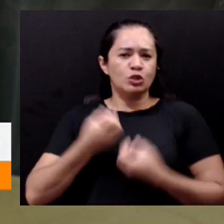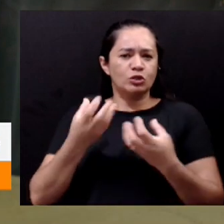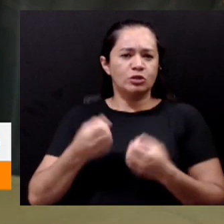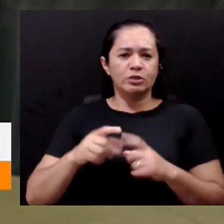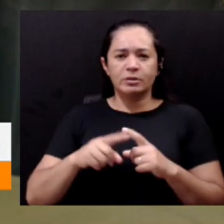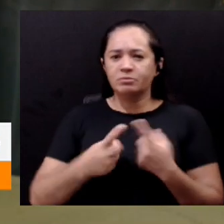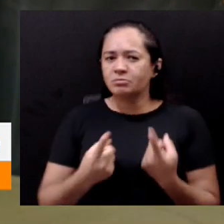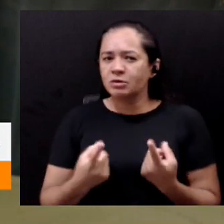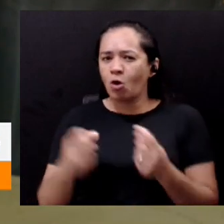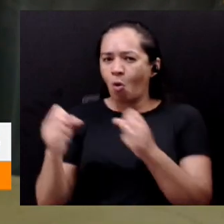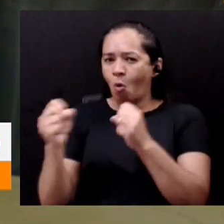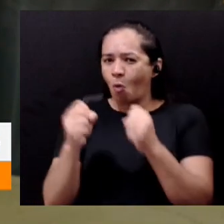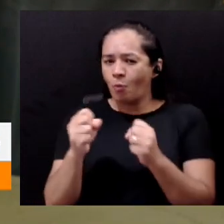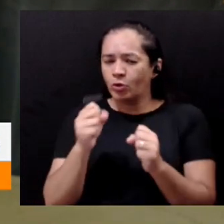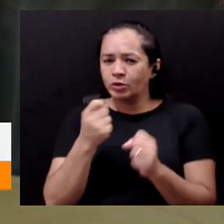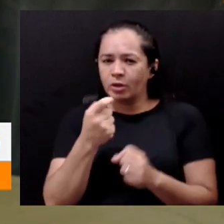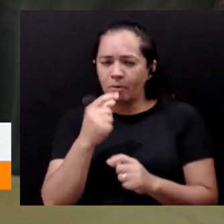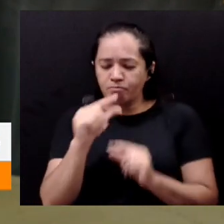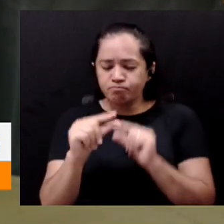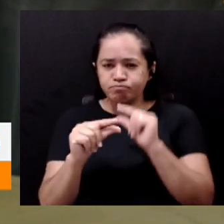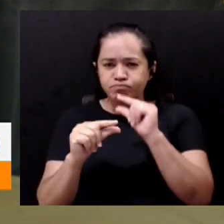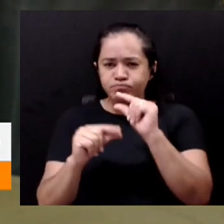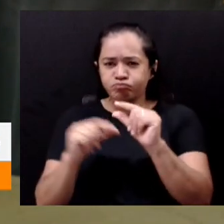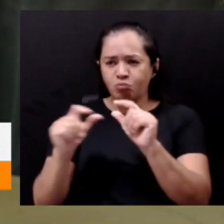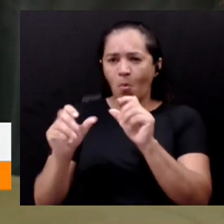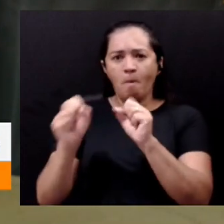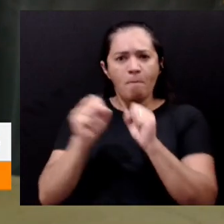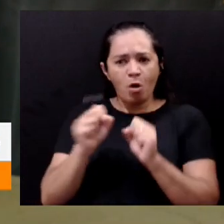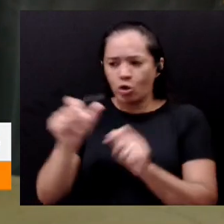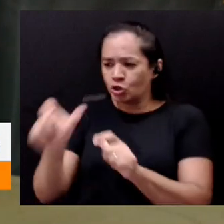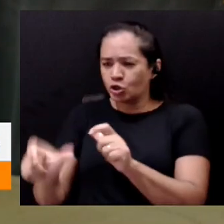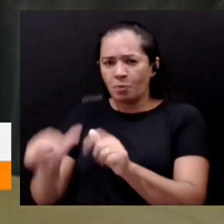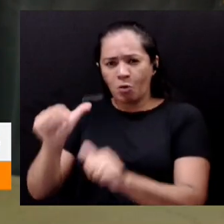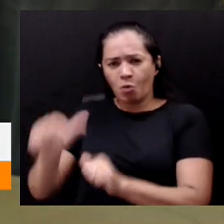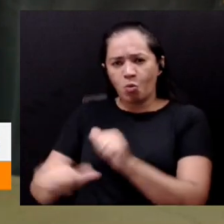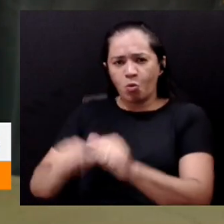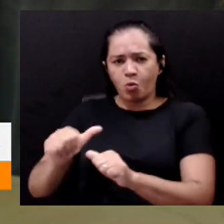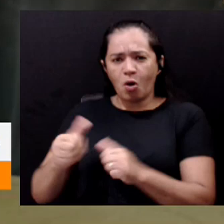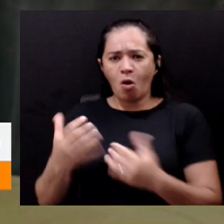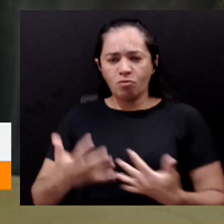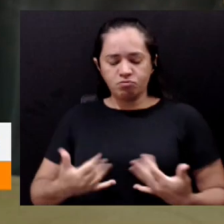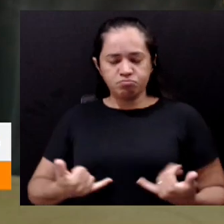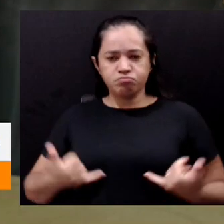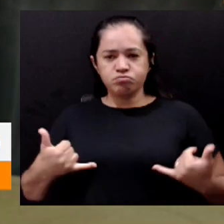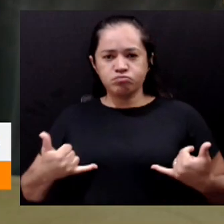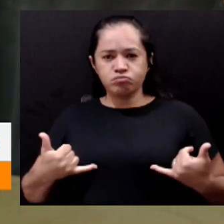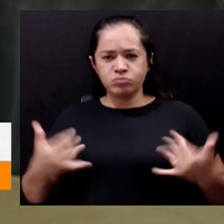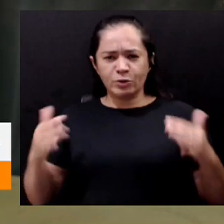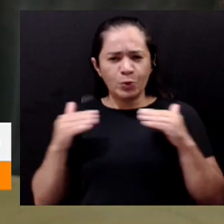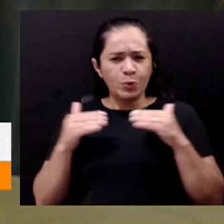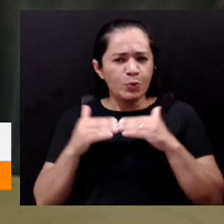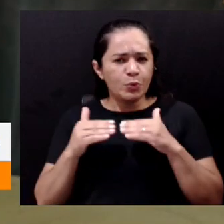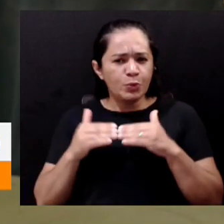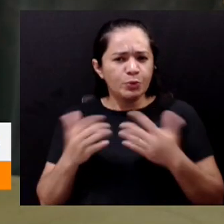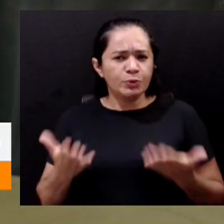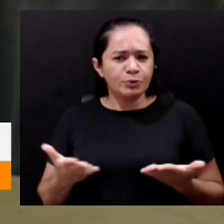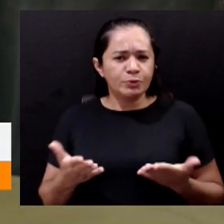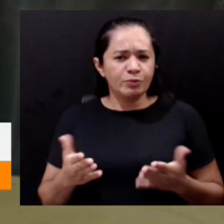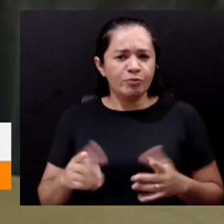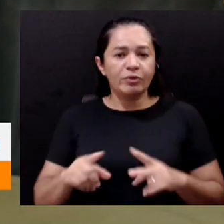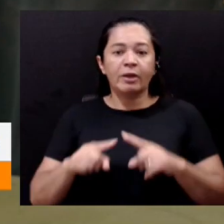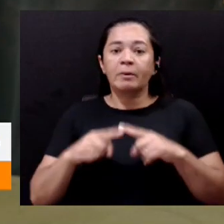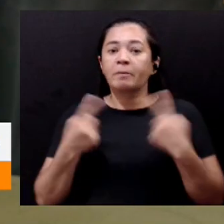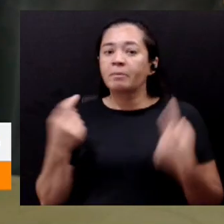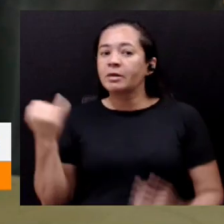pode transformar uma pessoa? Será que o ego tem tudo a ver com isso? E, mais importante, dá para